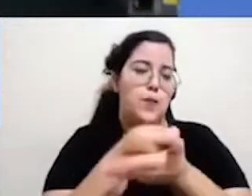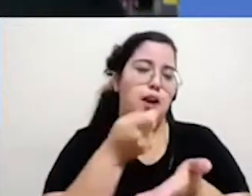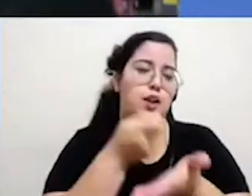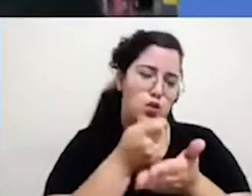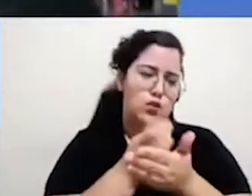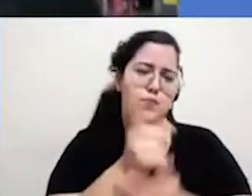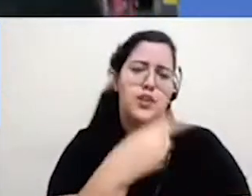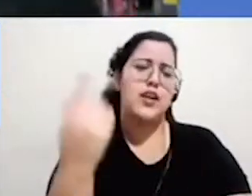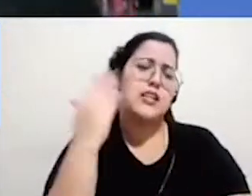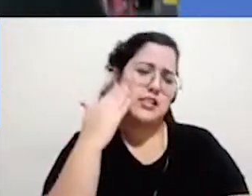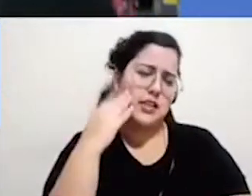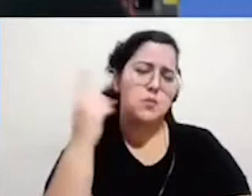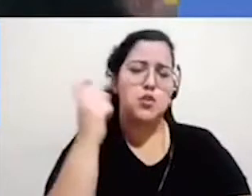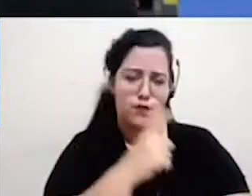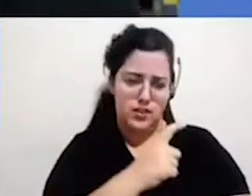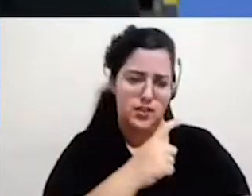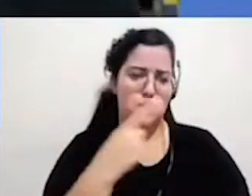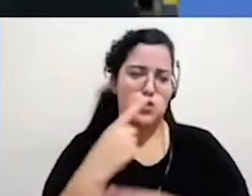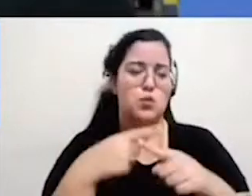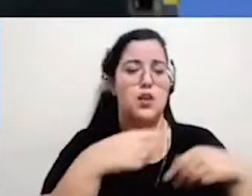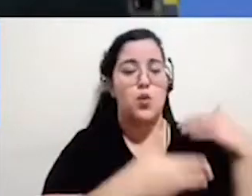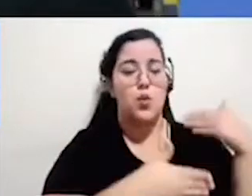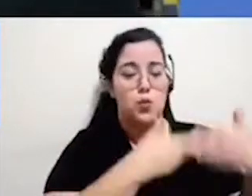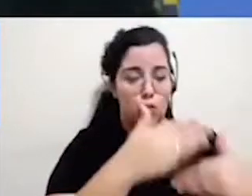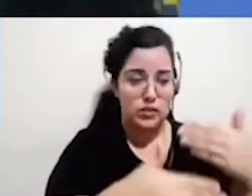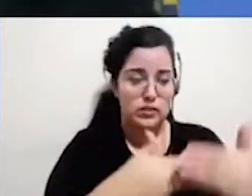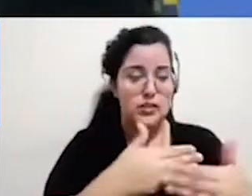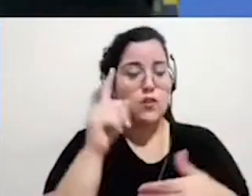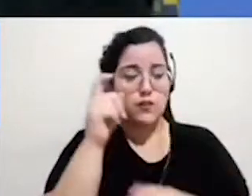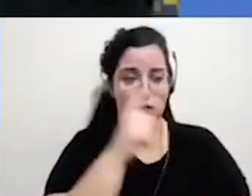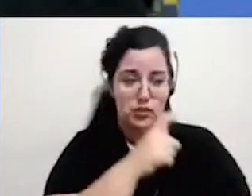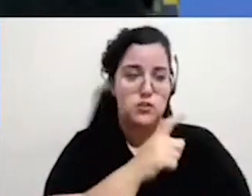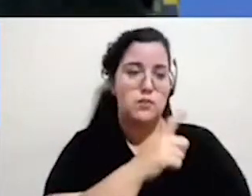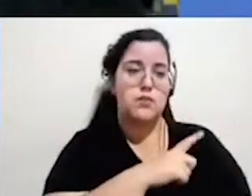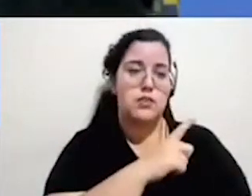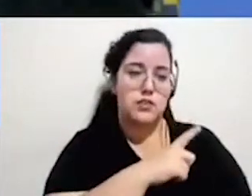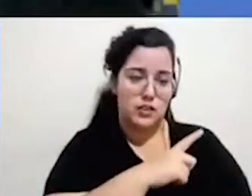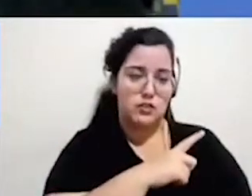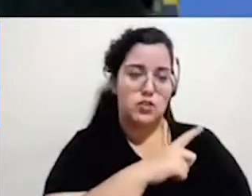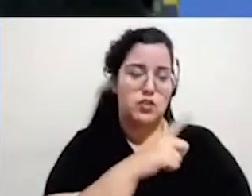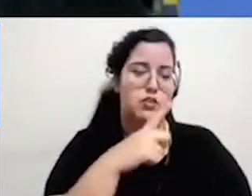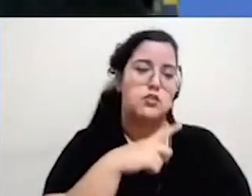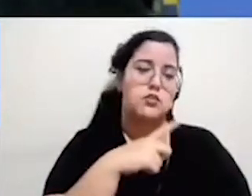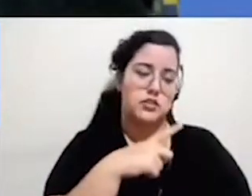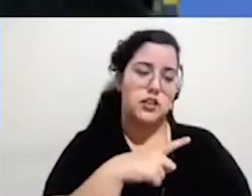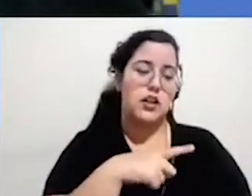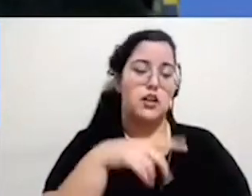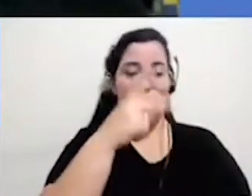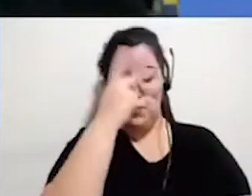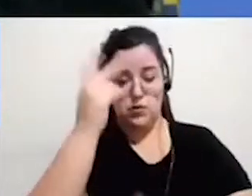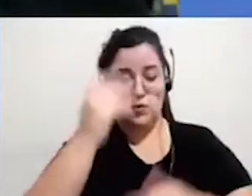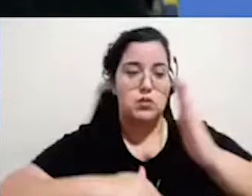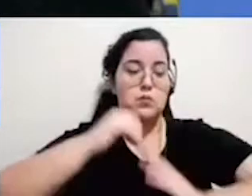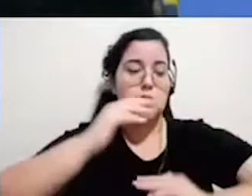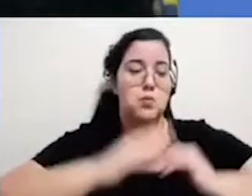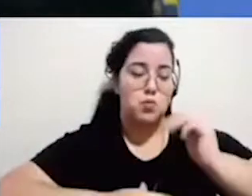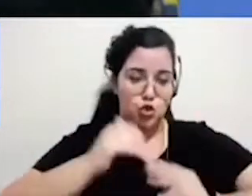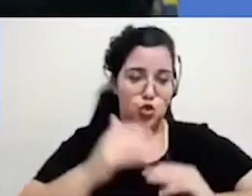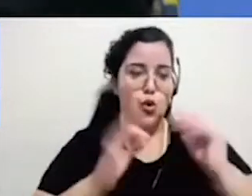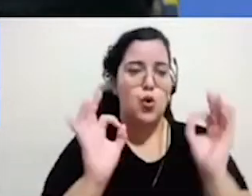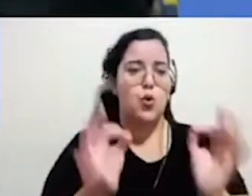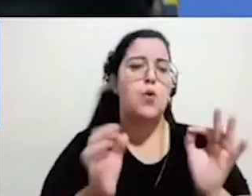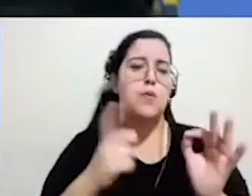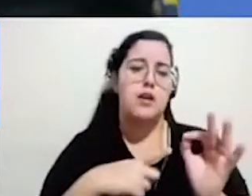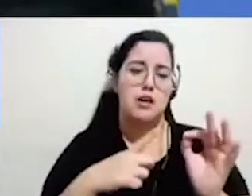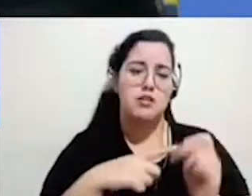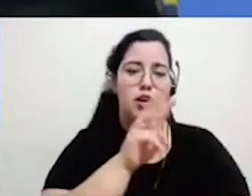sabe. O processo inteiro de toda a mão de obra, toda a mão de obra, seja ela knowledge worker,